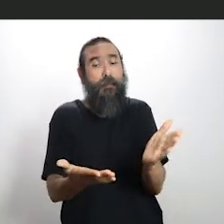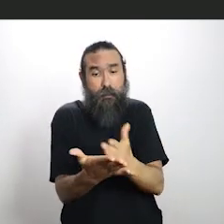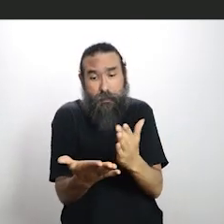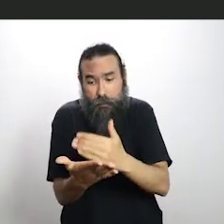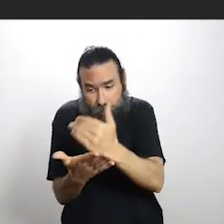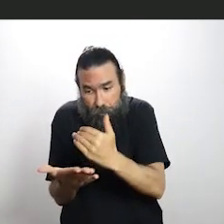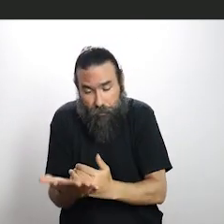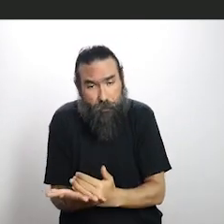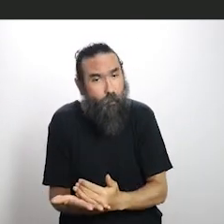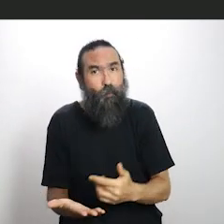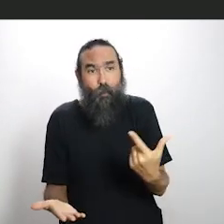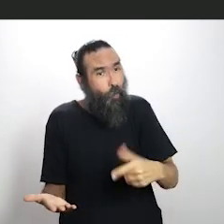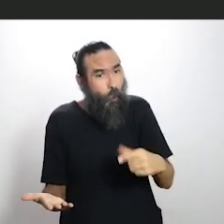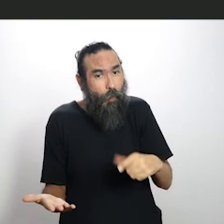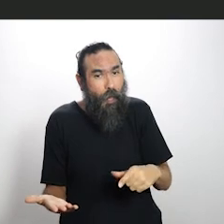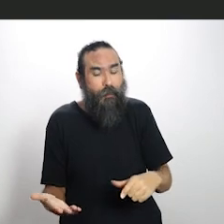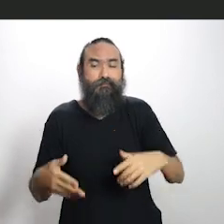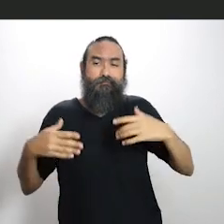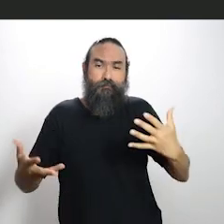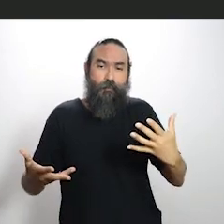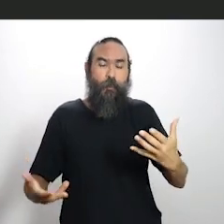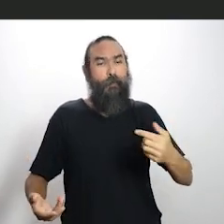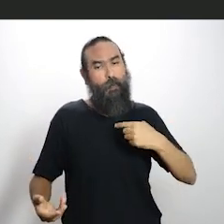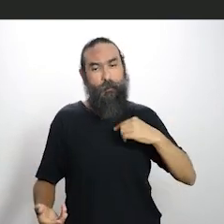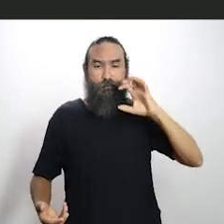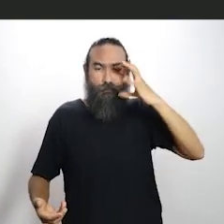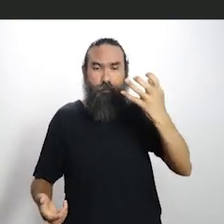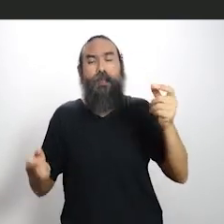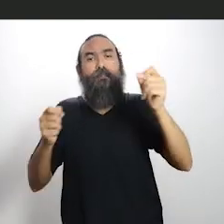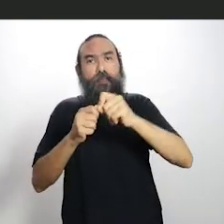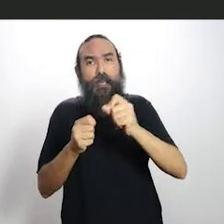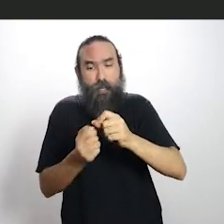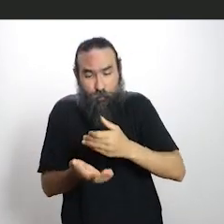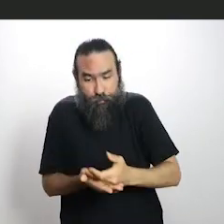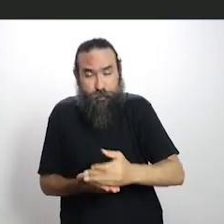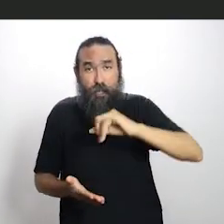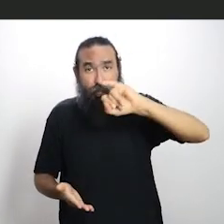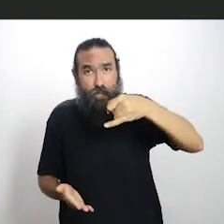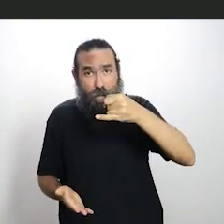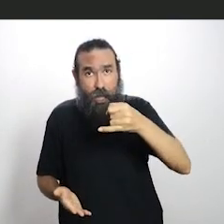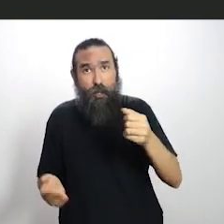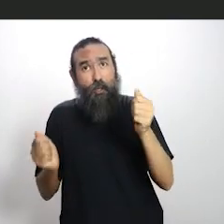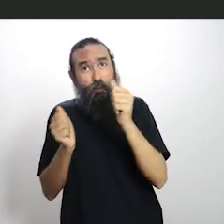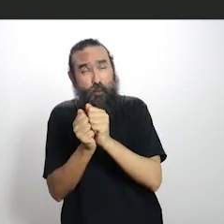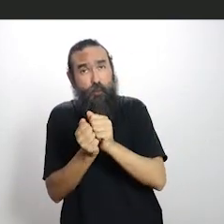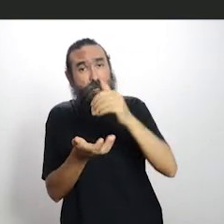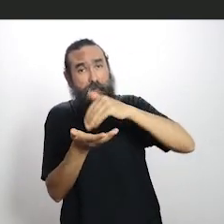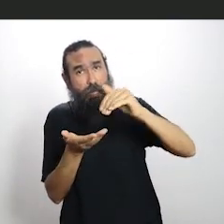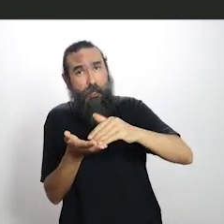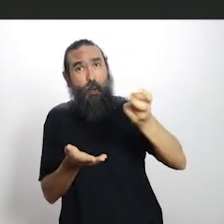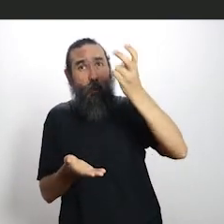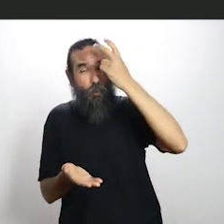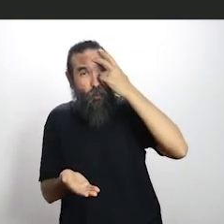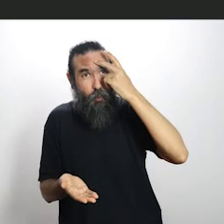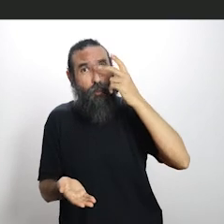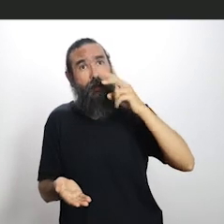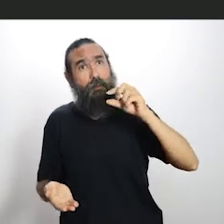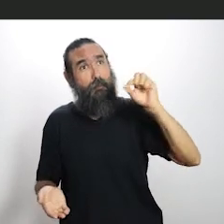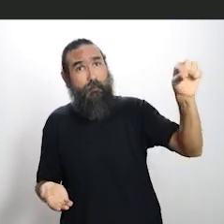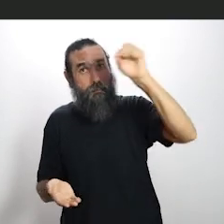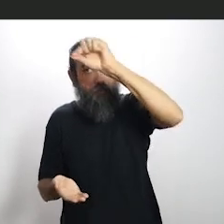pública depois tivemos que parar então a gente vem trabalhando diuturnamente semana passada fizemos uma live